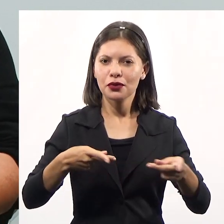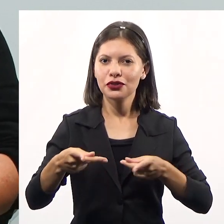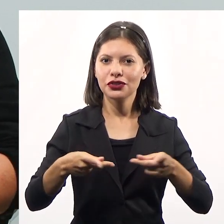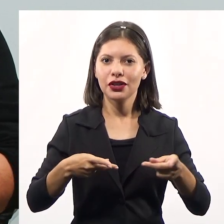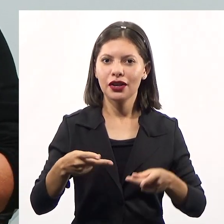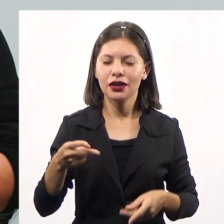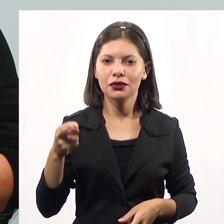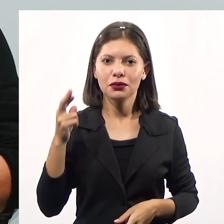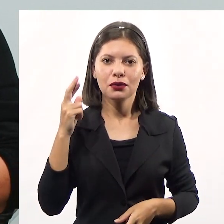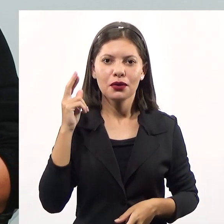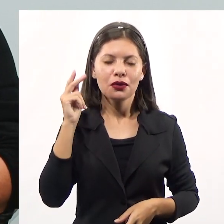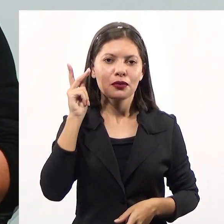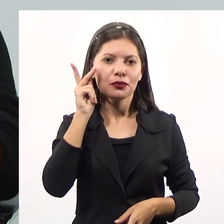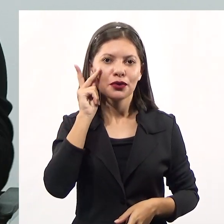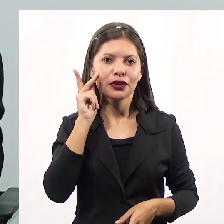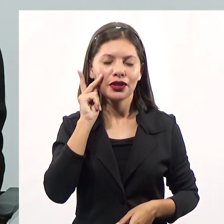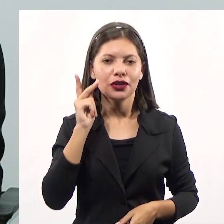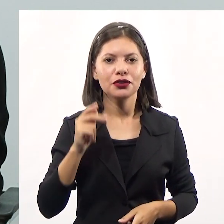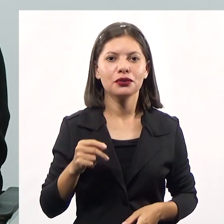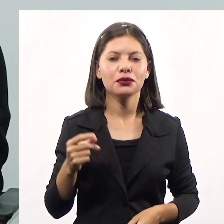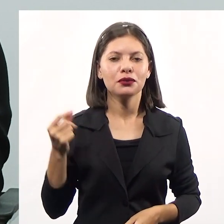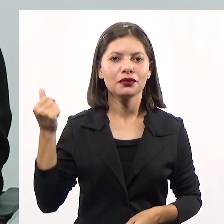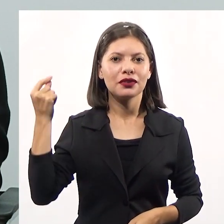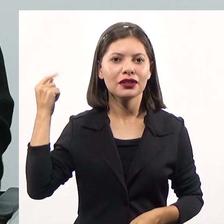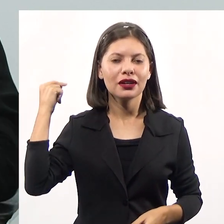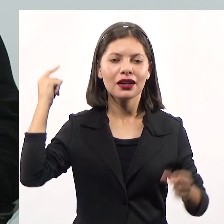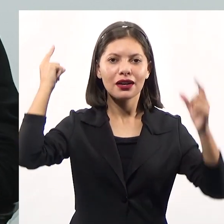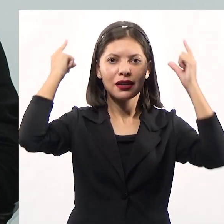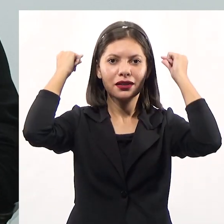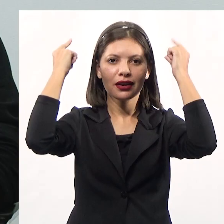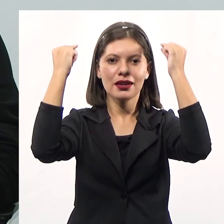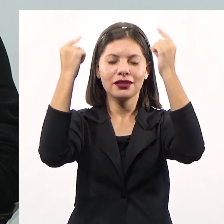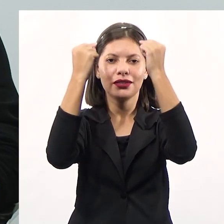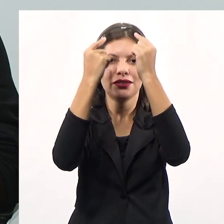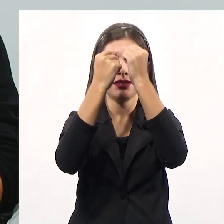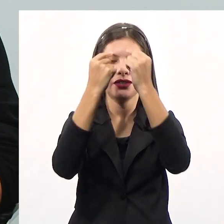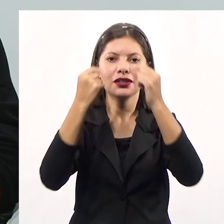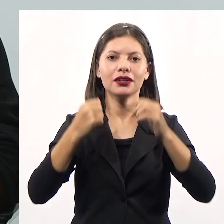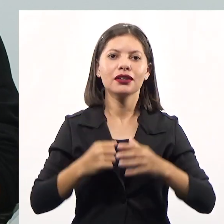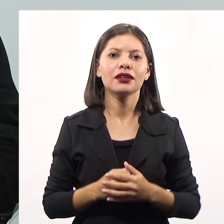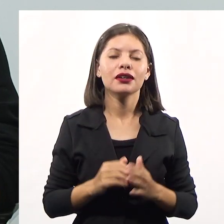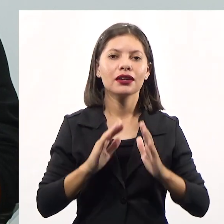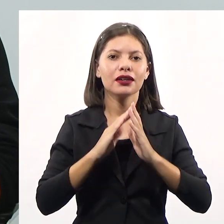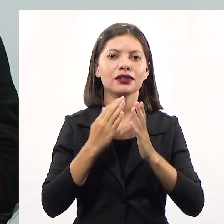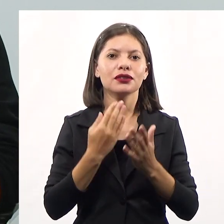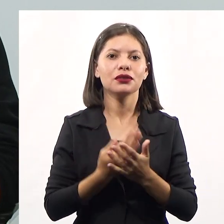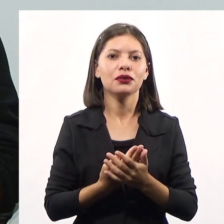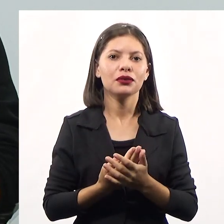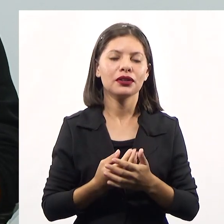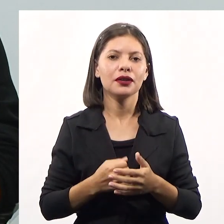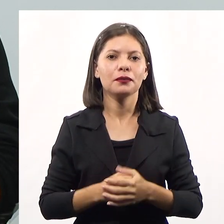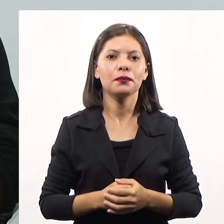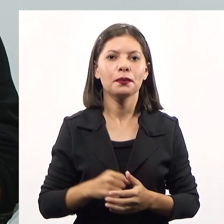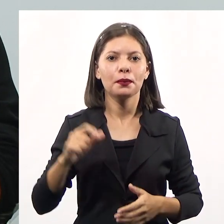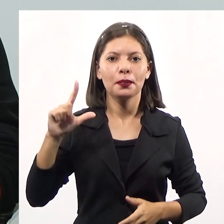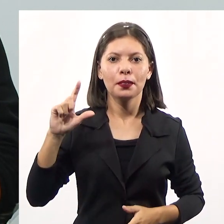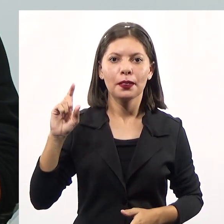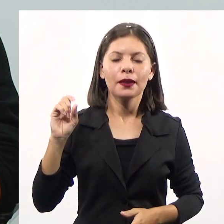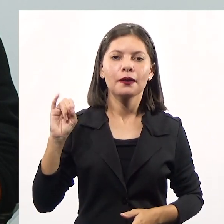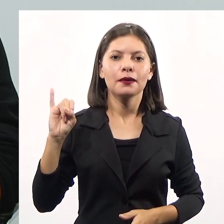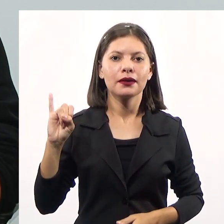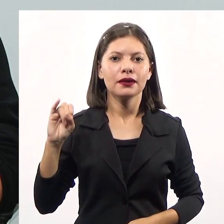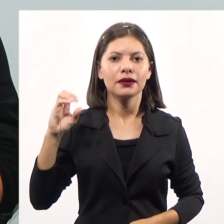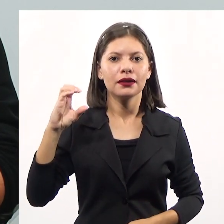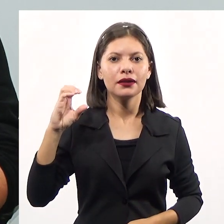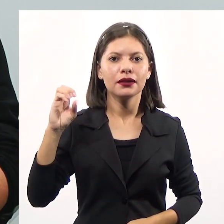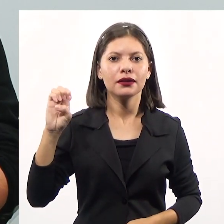projeto político, histórico, que vinha desde a Grécia Antiga, que era a escola, o Liceu de